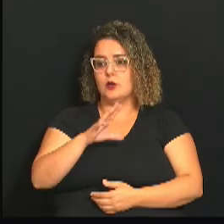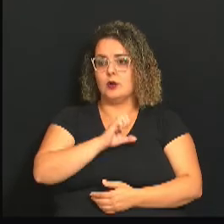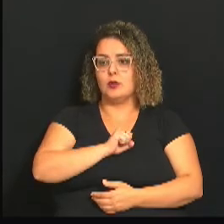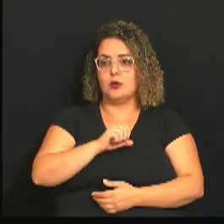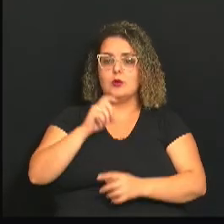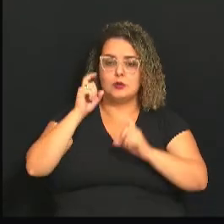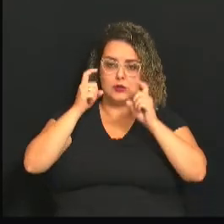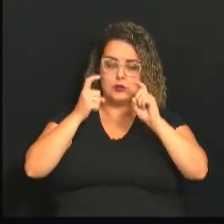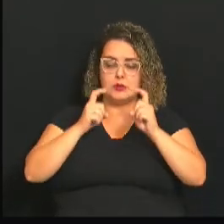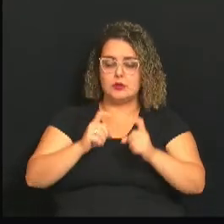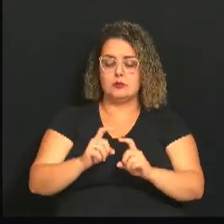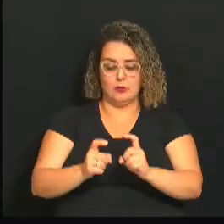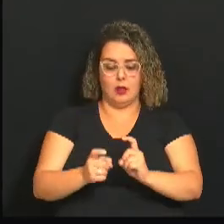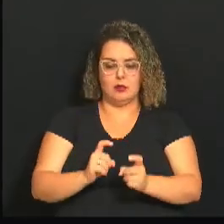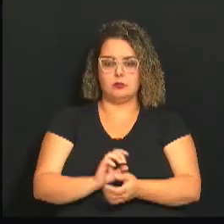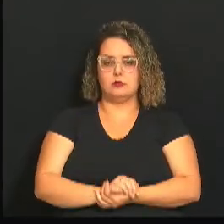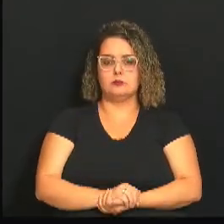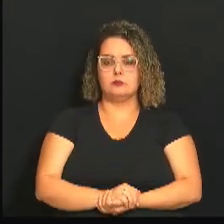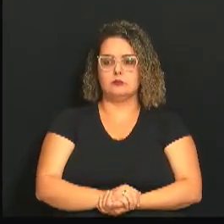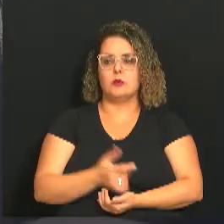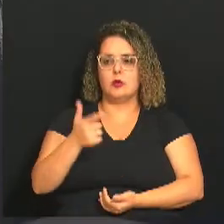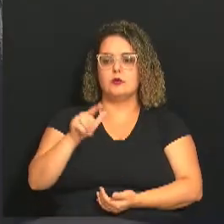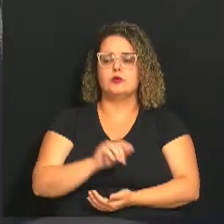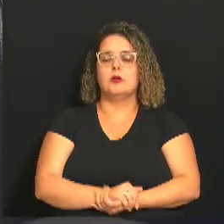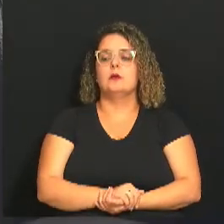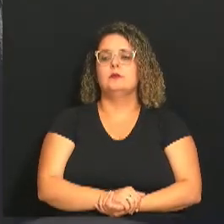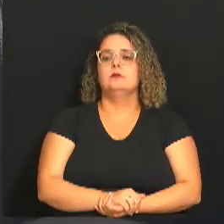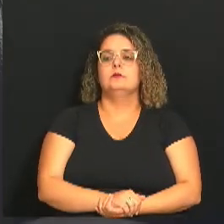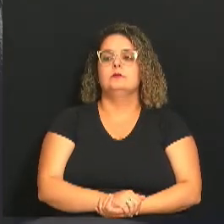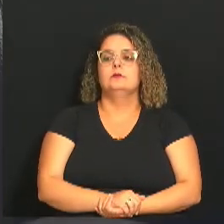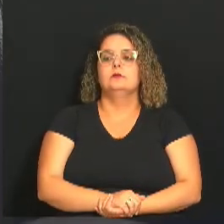Vamos continuar na luta. Obrigado.